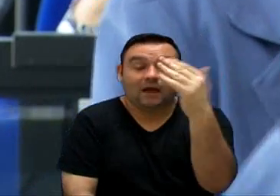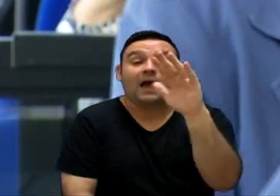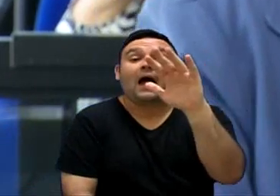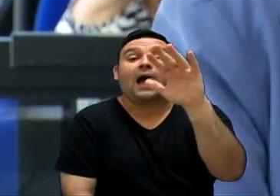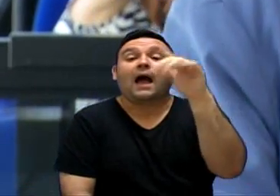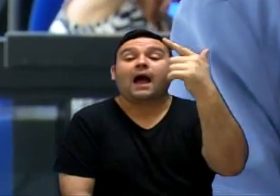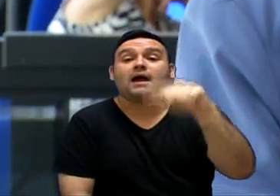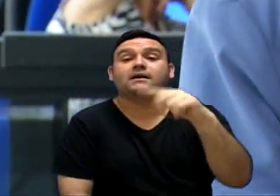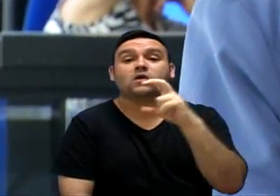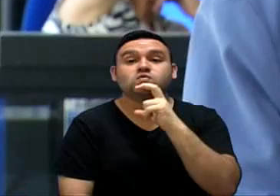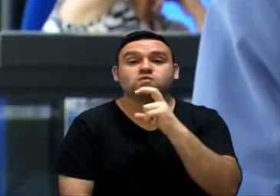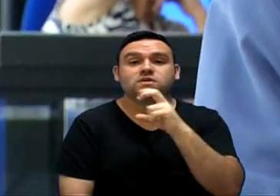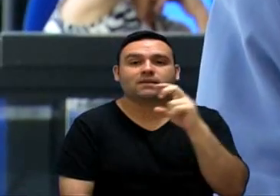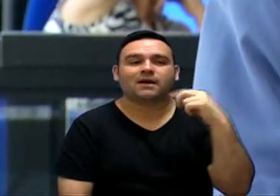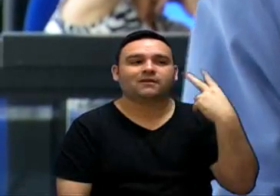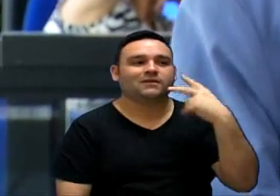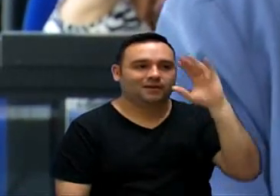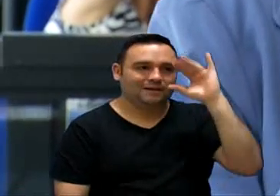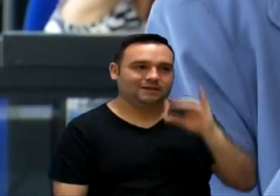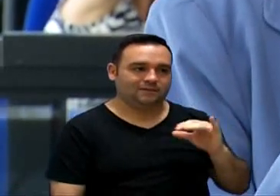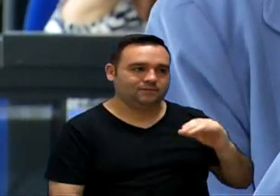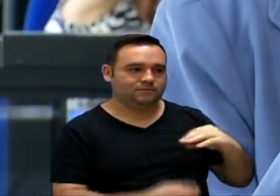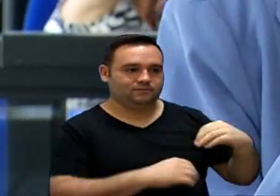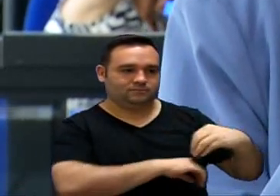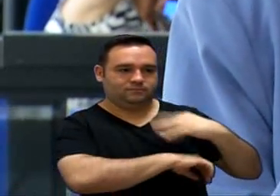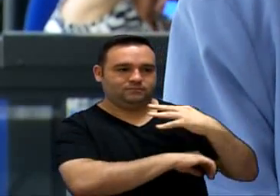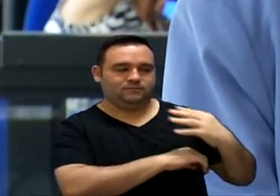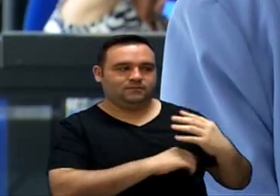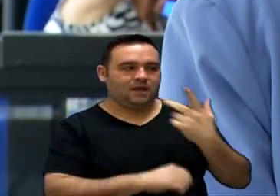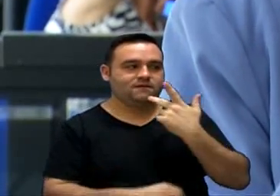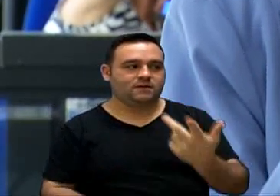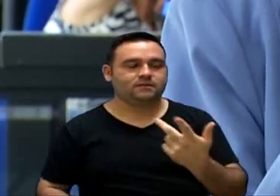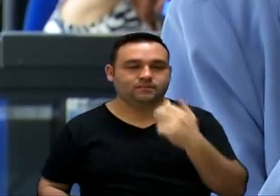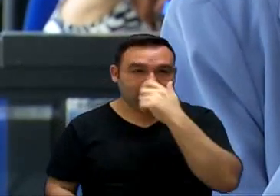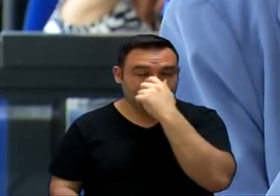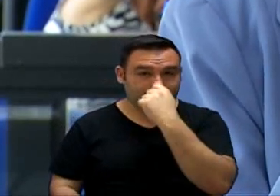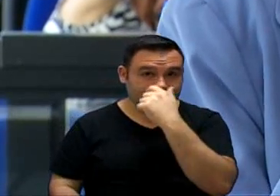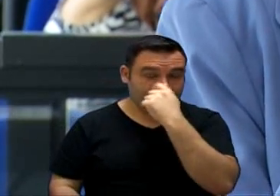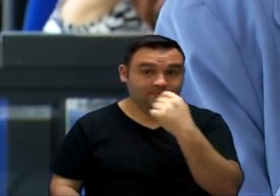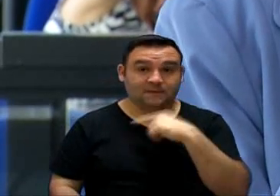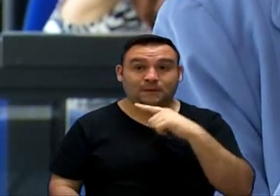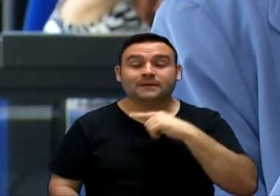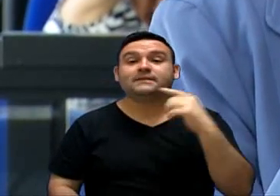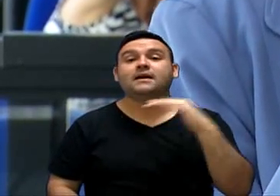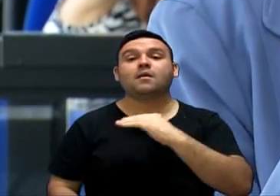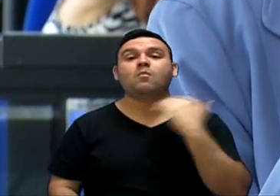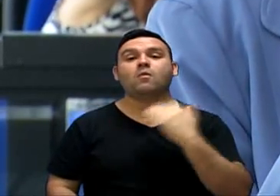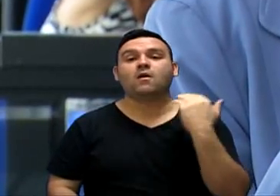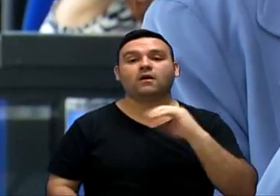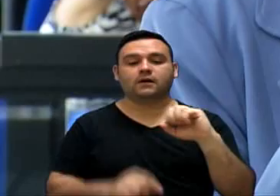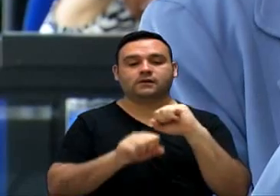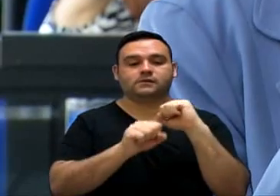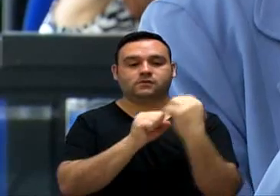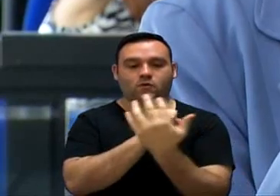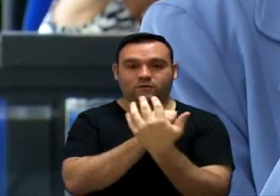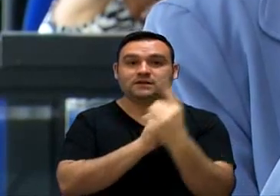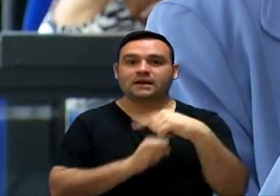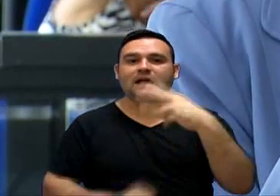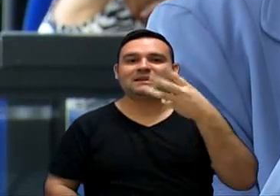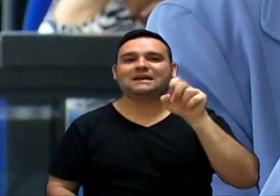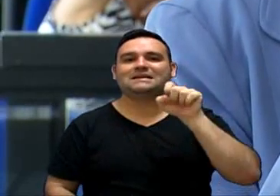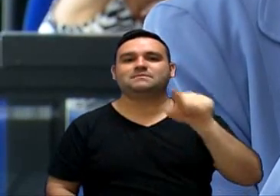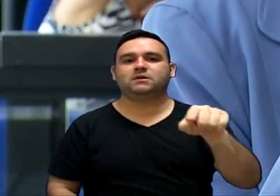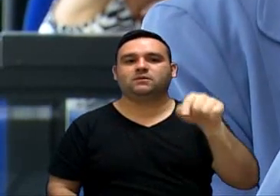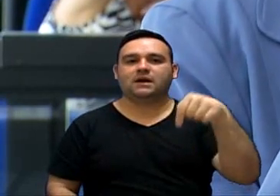Ah, Sorocaba, aqui a vereadora Yara me pediu para eu falar também. Nós temos aqui óbitos por Covid, chegam a 3 mil